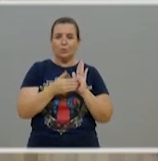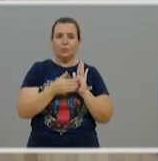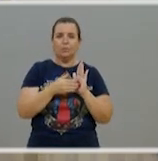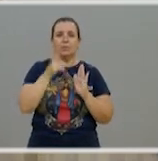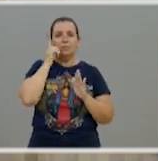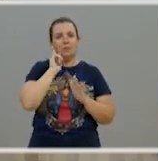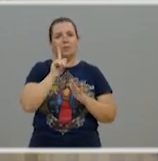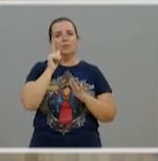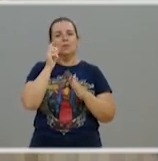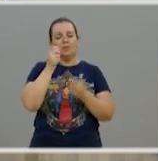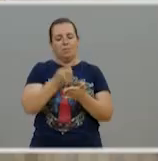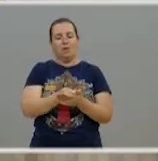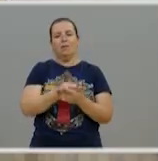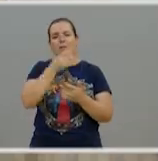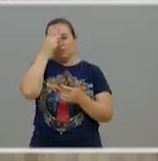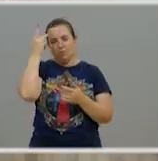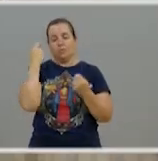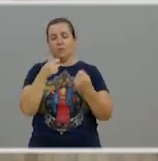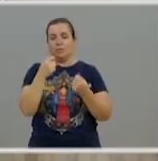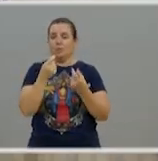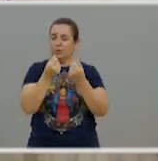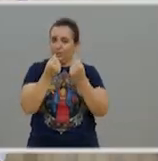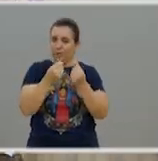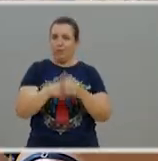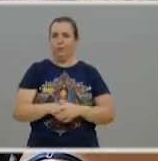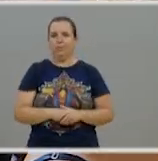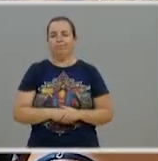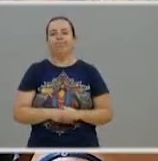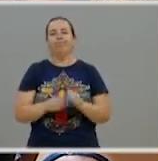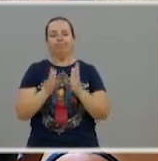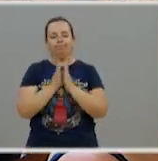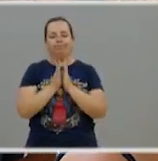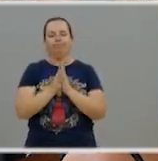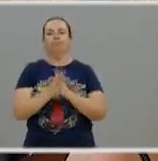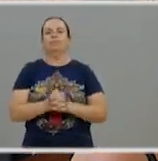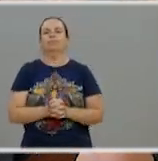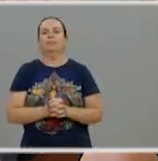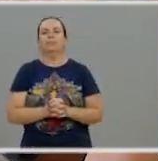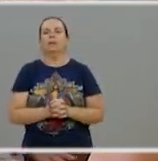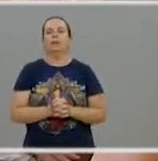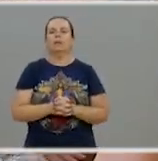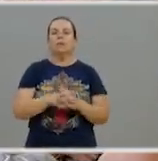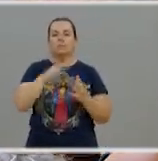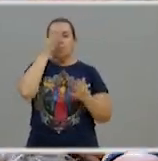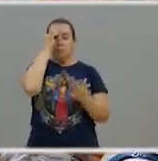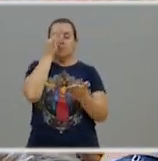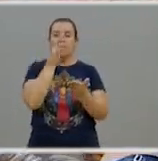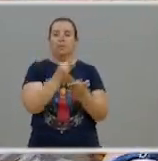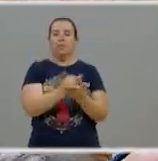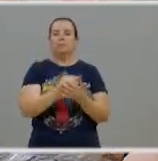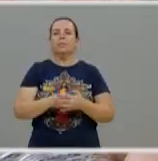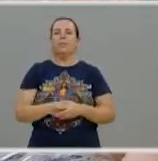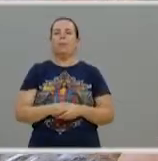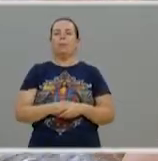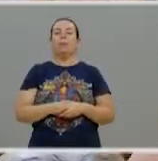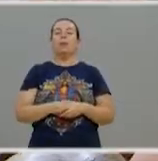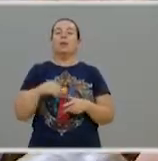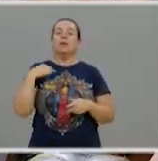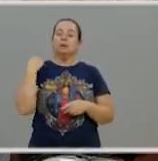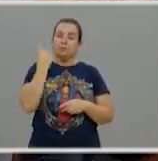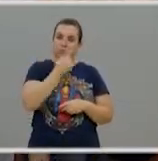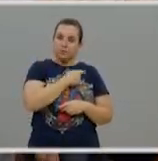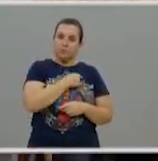ação de Nossa Senhora. Amém. E agora, com muita fé, vamos